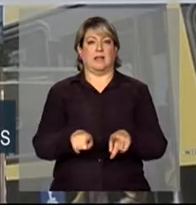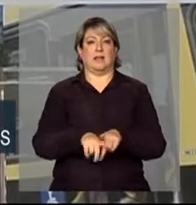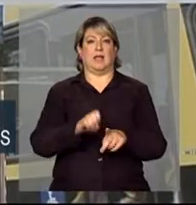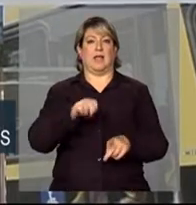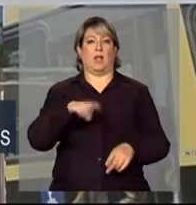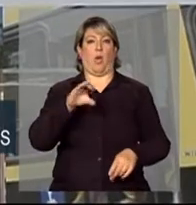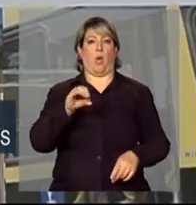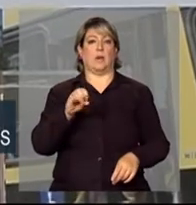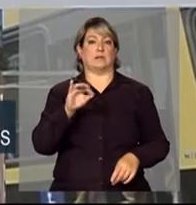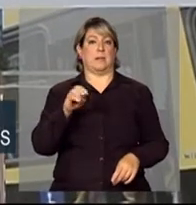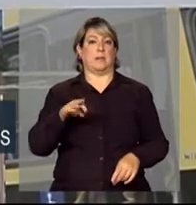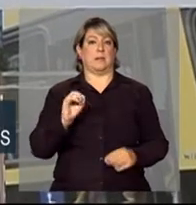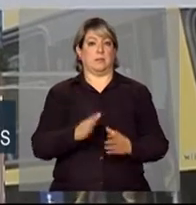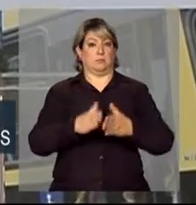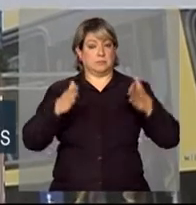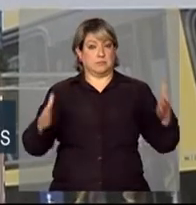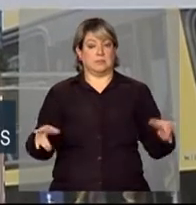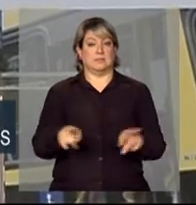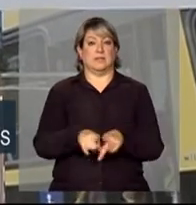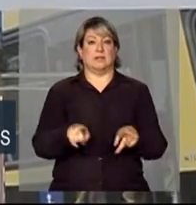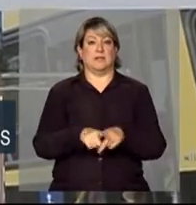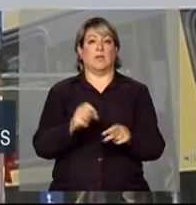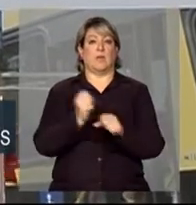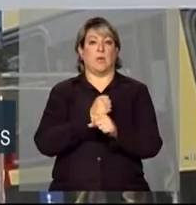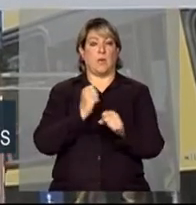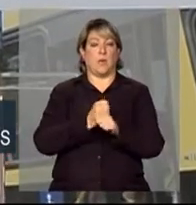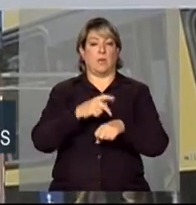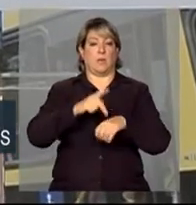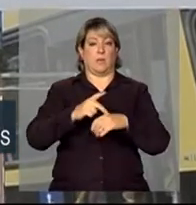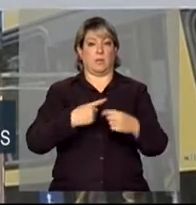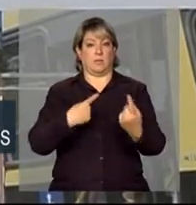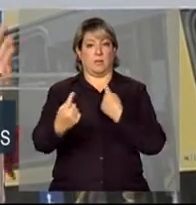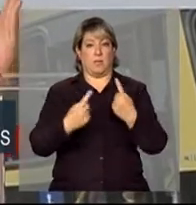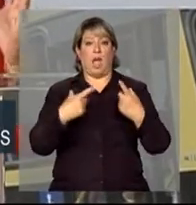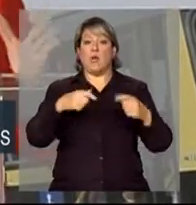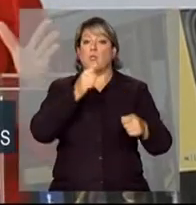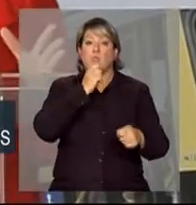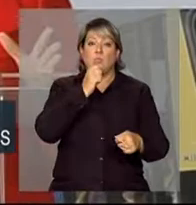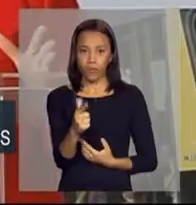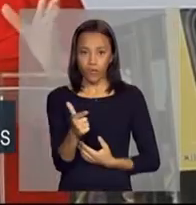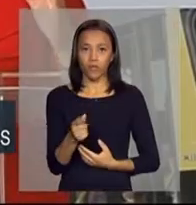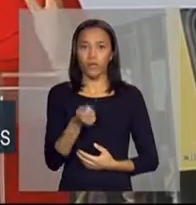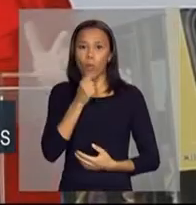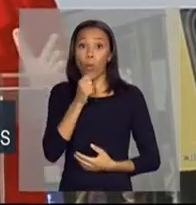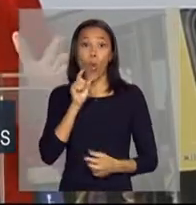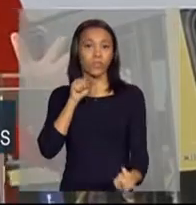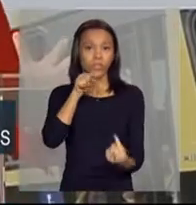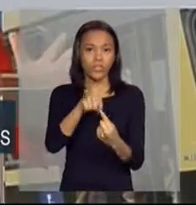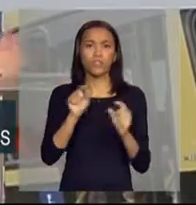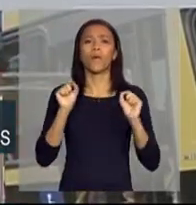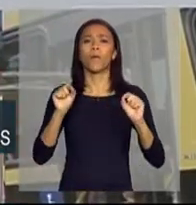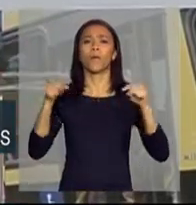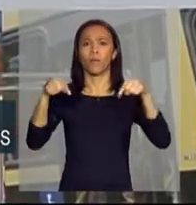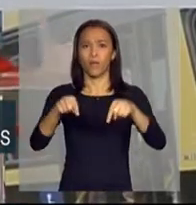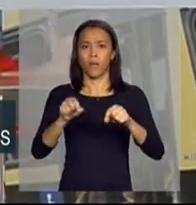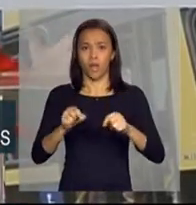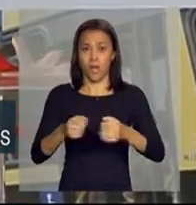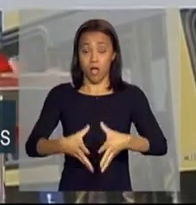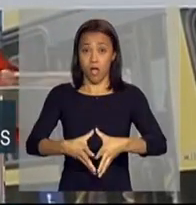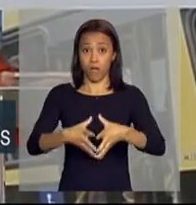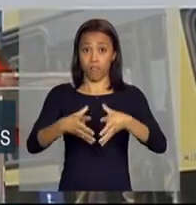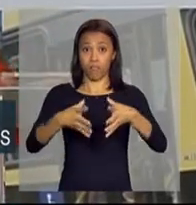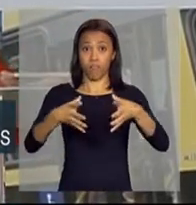de trânsito, construção de marginais onde não existe. O objetivo é, sobretudo, esse,